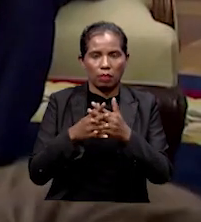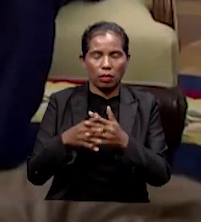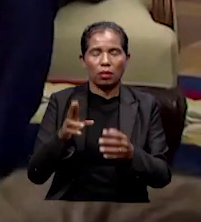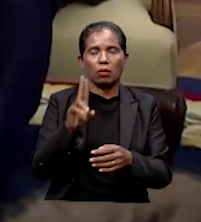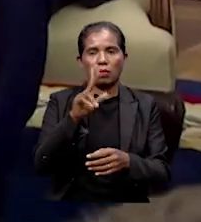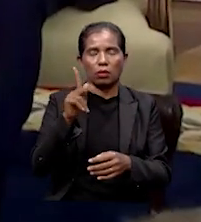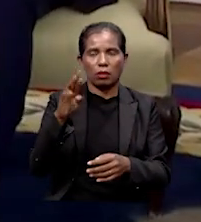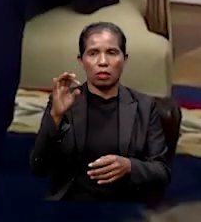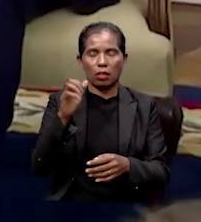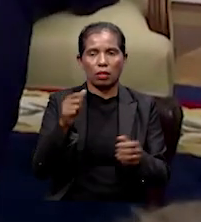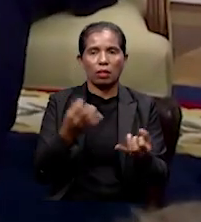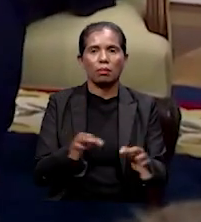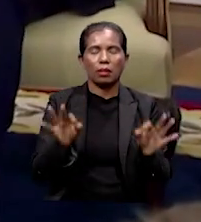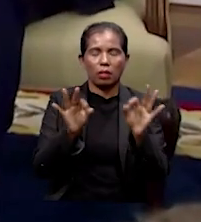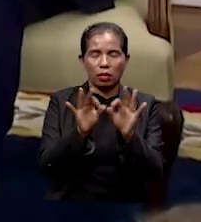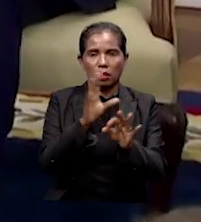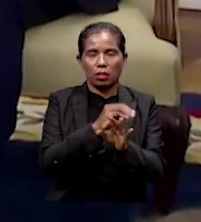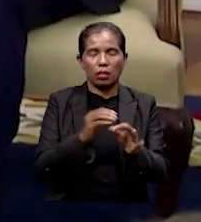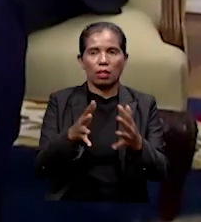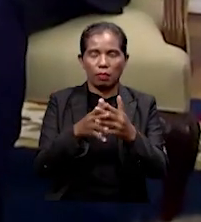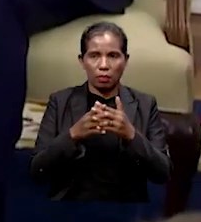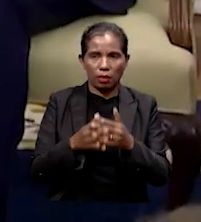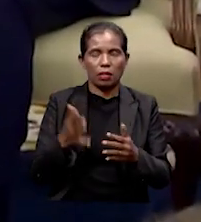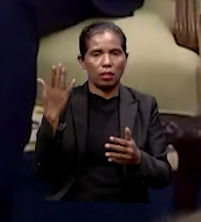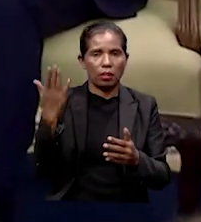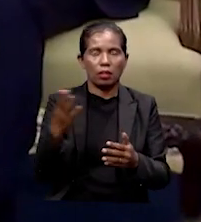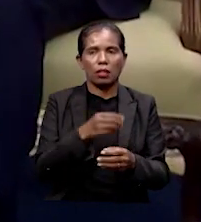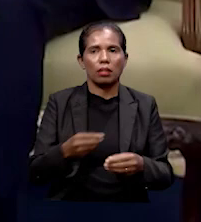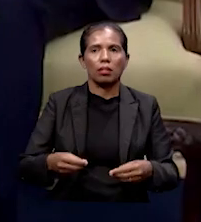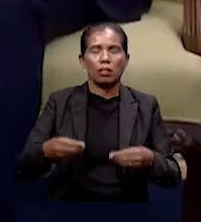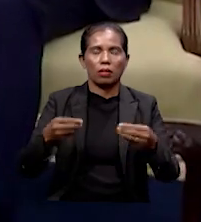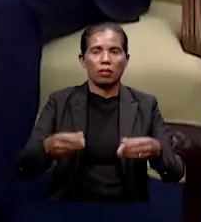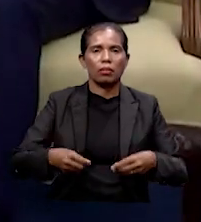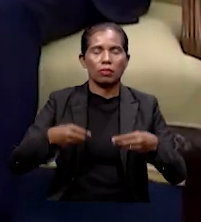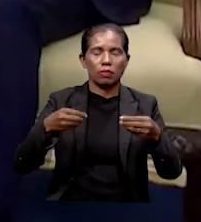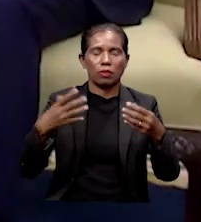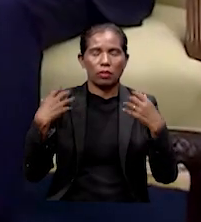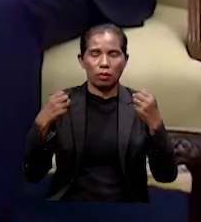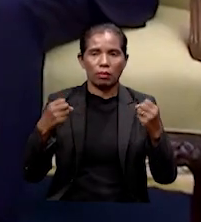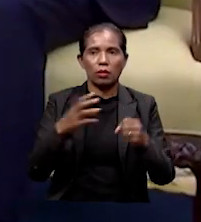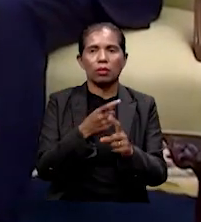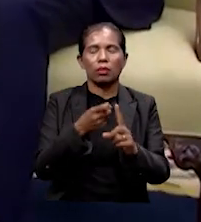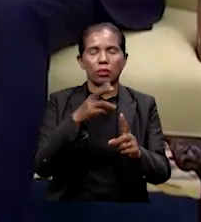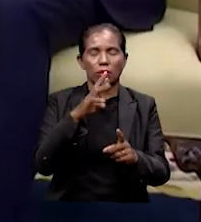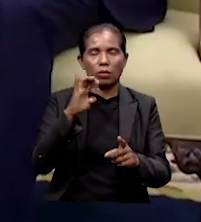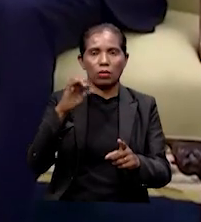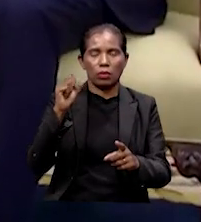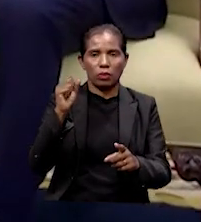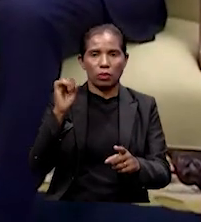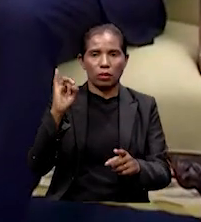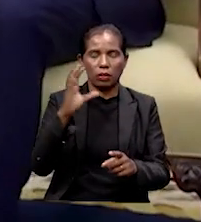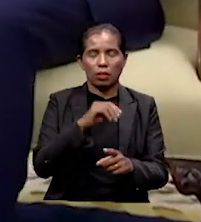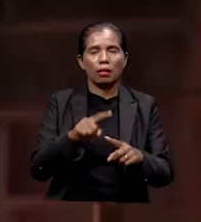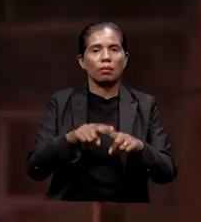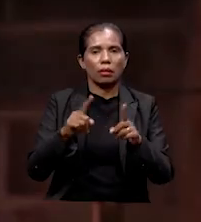nebe importante hanesan Estados Unidos América e nebe fortalece a relação forte husi Rússia ni invasão ba Ucrânia, mas